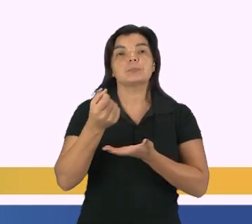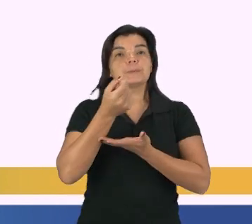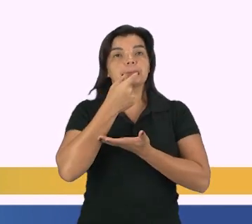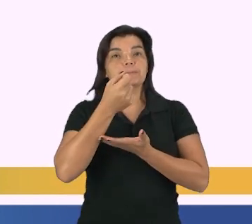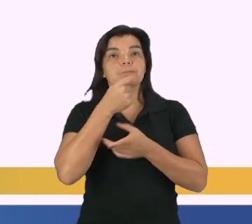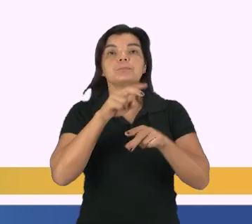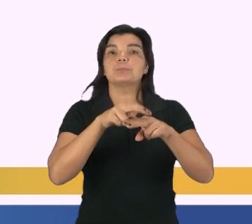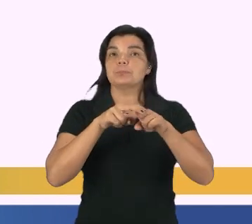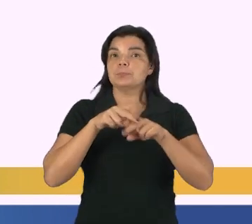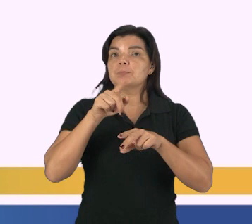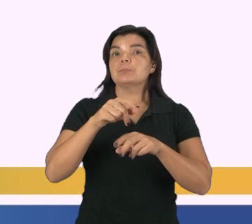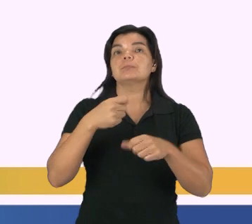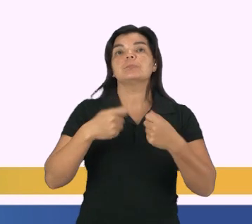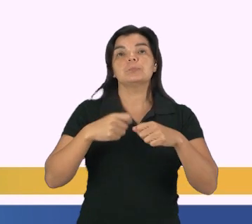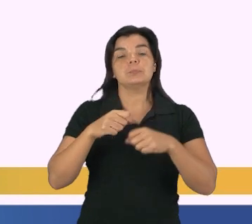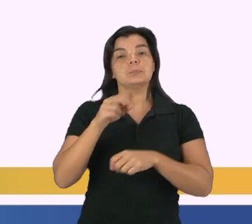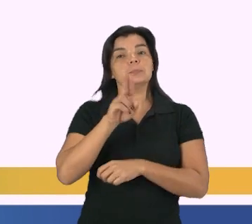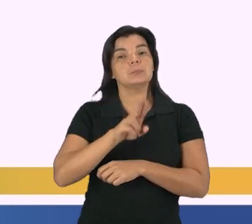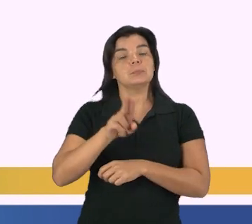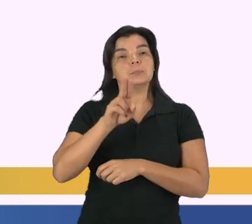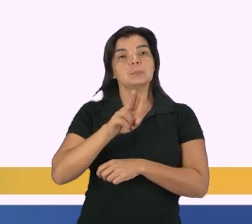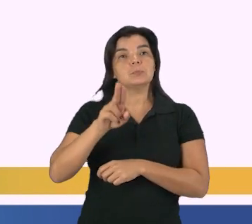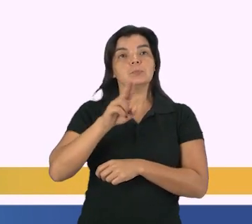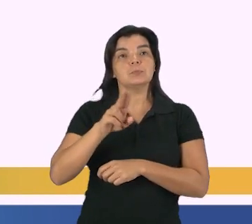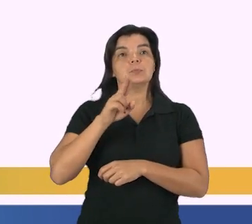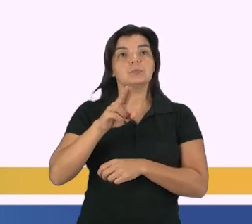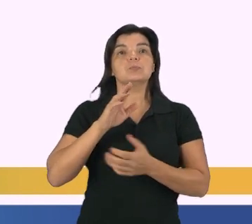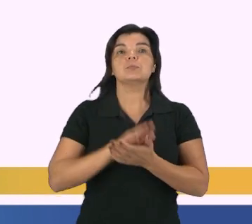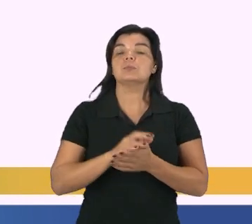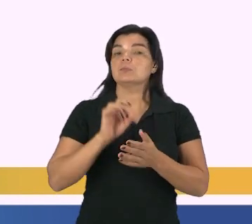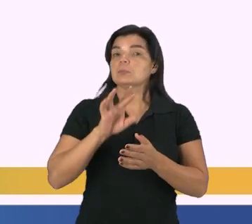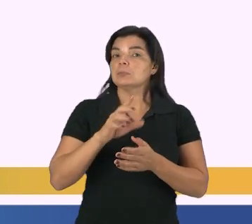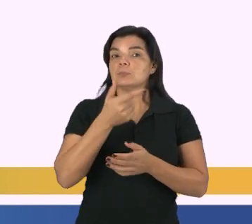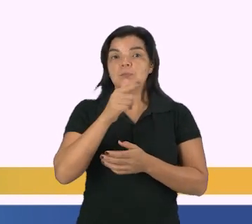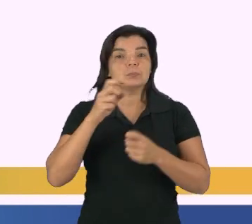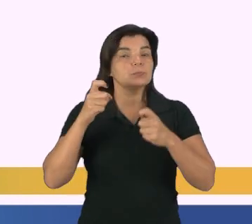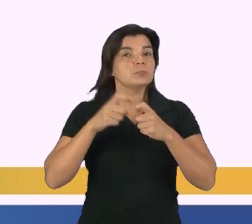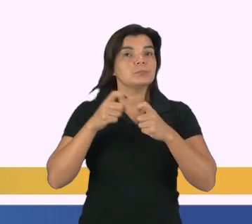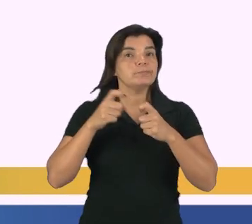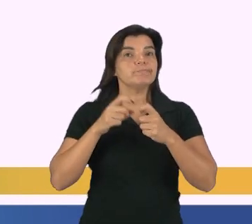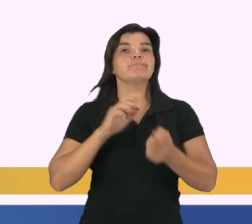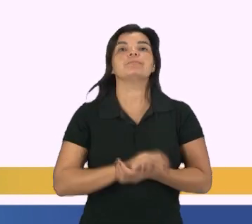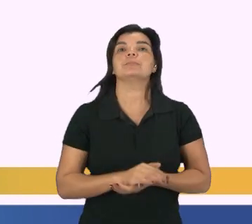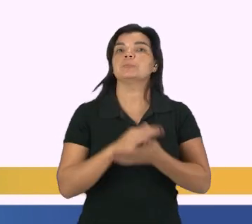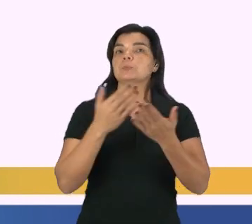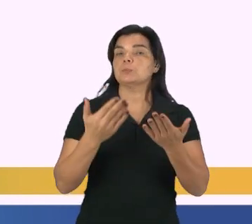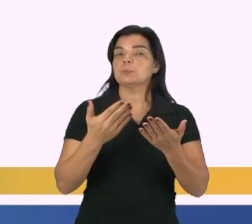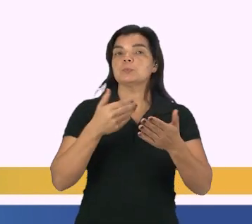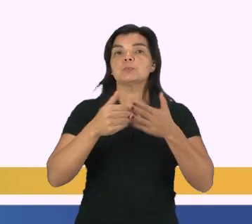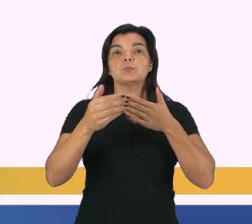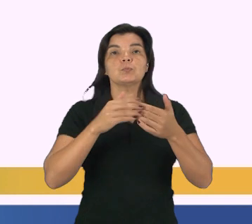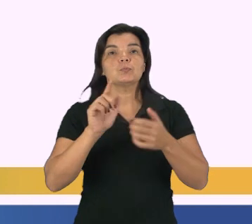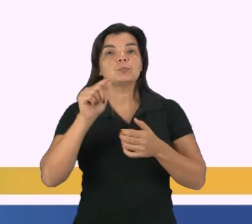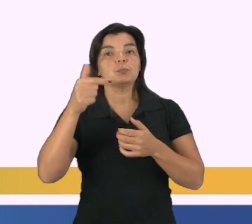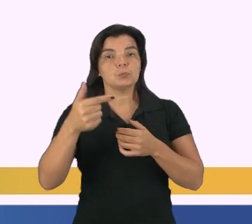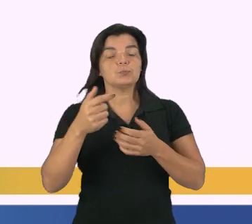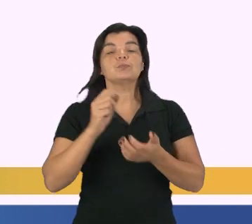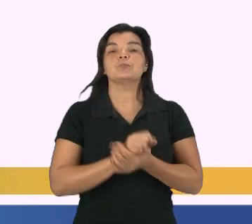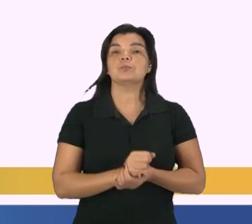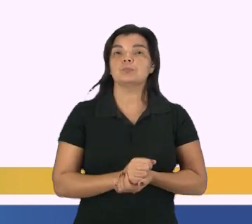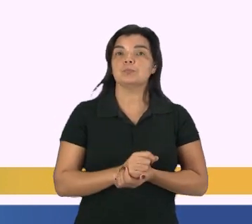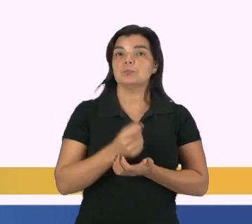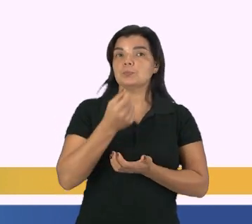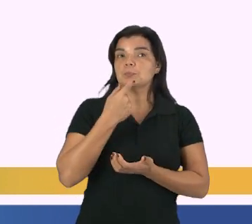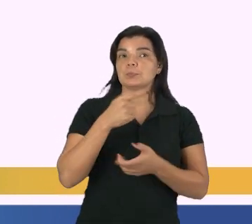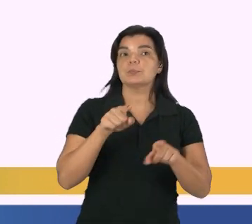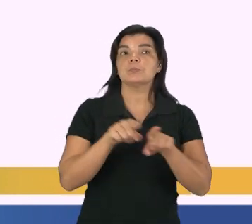como remédios e, por isso, não devem ser usados sem acompanhamento médico, pois, tal